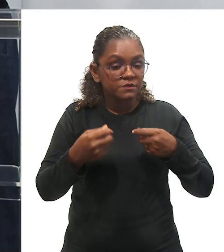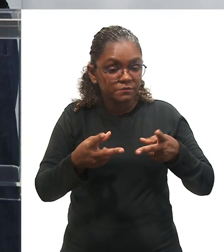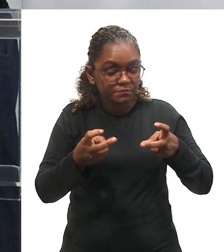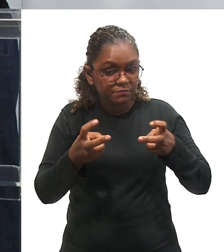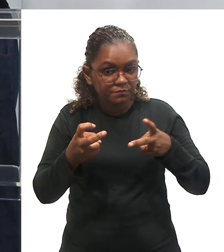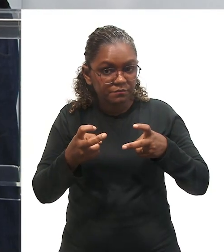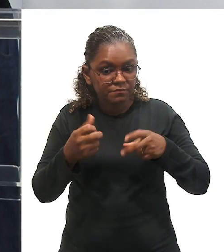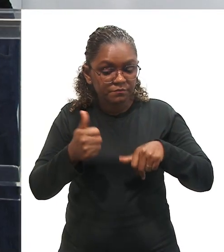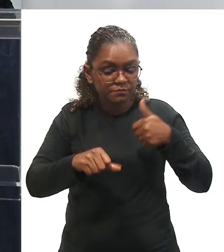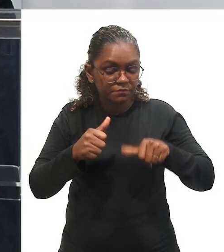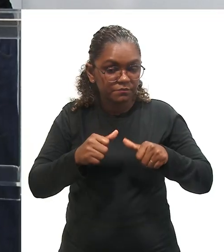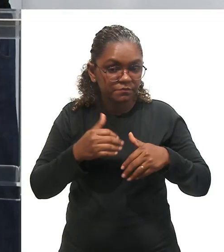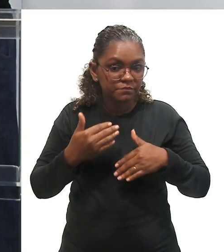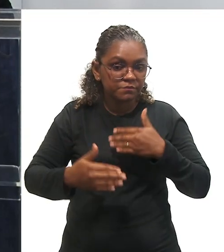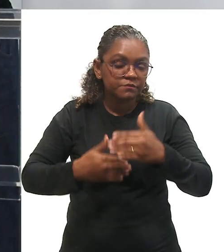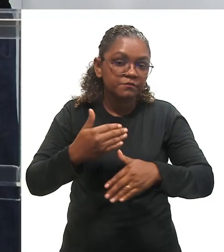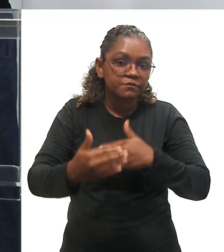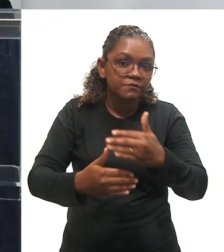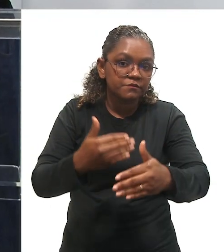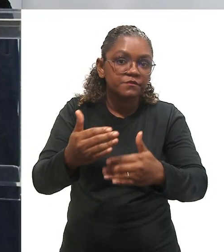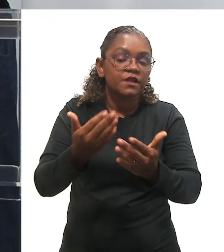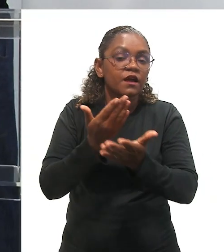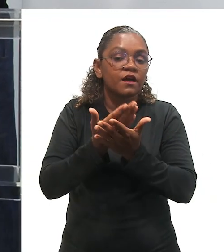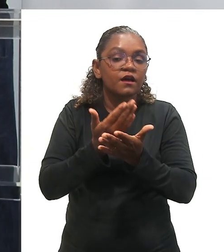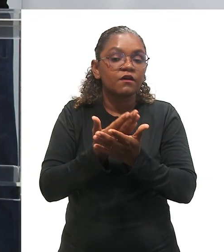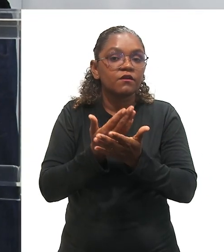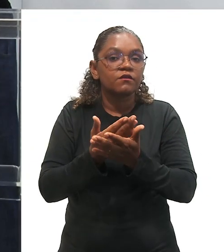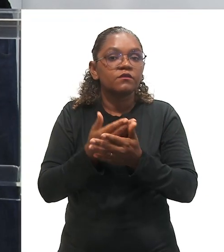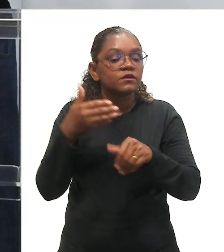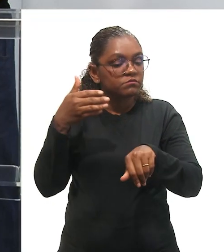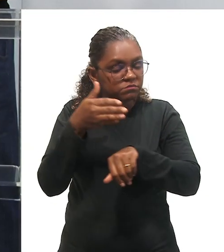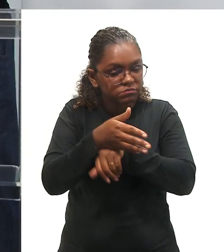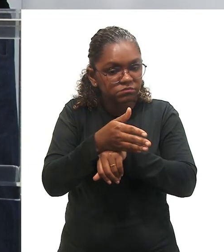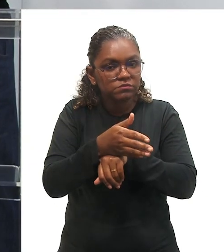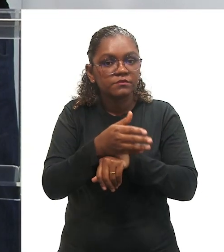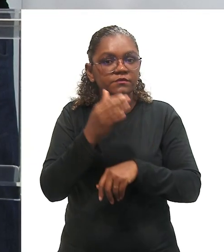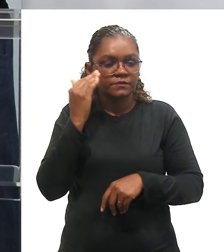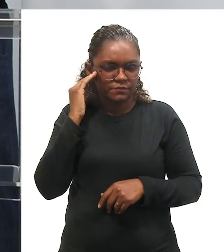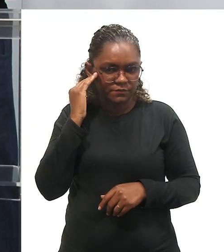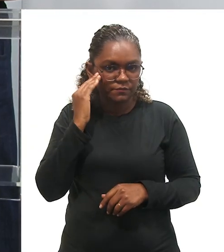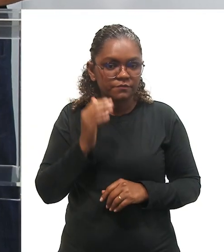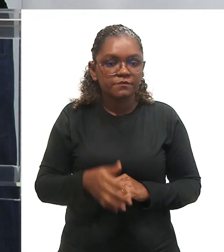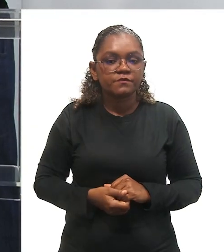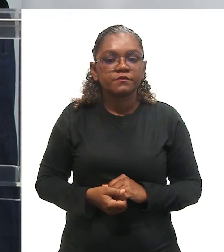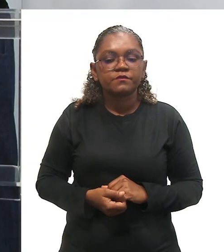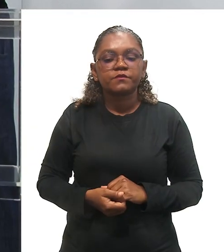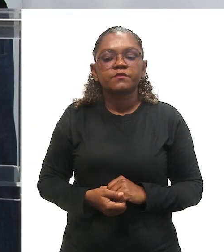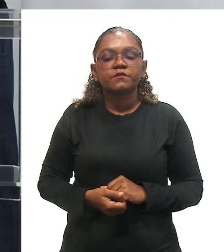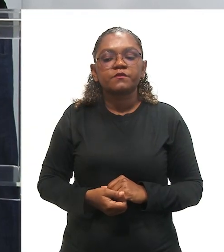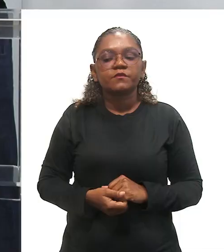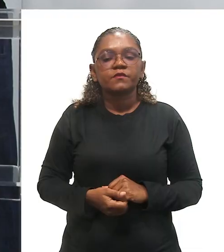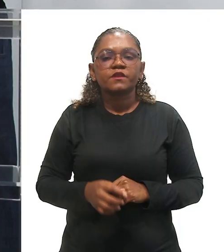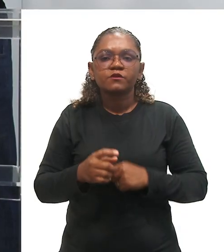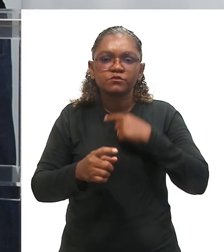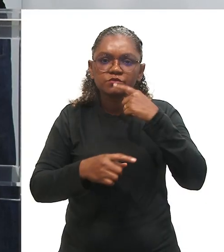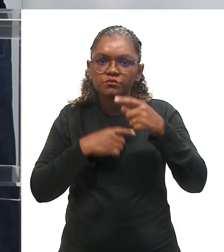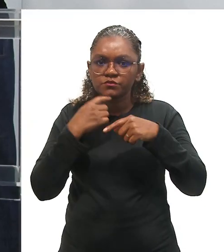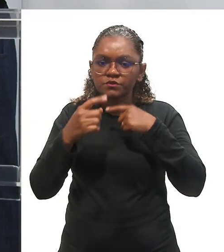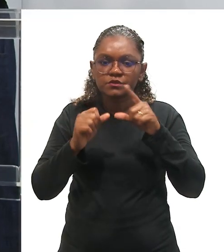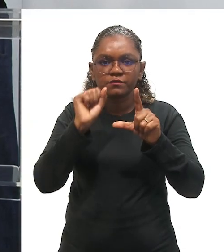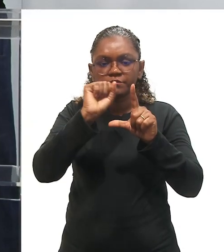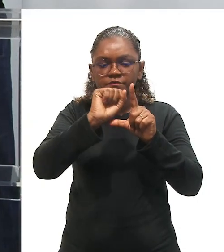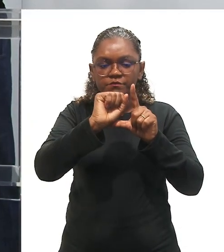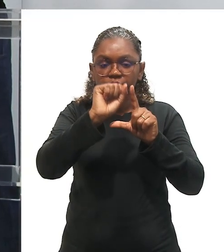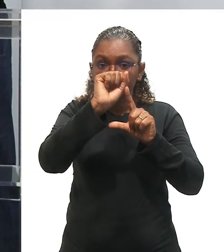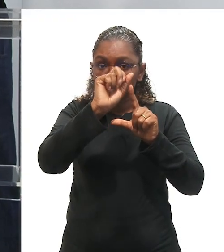Verifique no decorrer, no espaço entre uma aula e outra, vá lá e faça essa consulta, certo? Deixe suas dúvidas no ambiente,